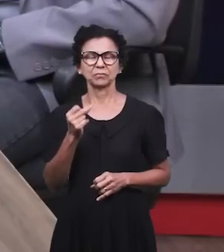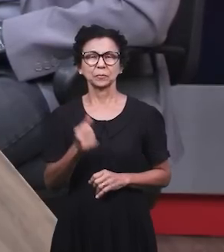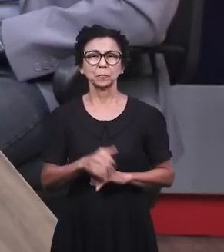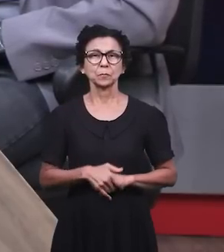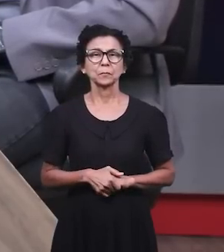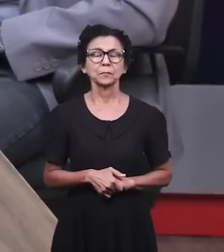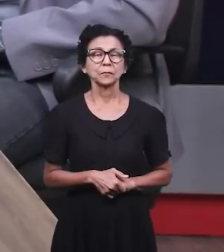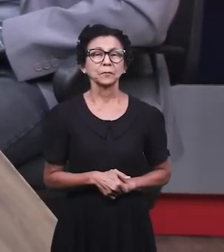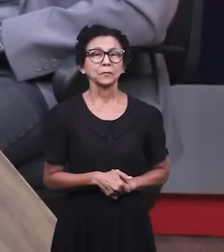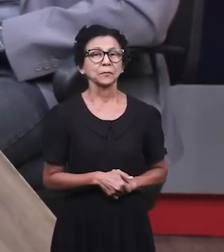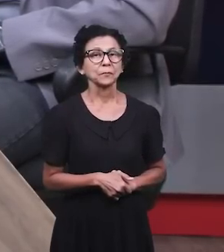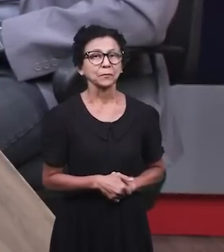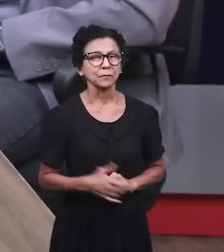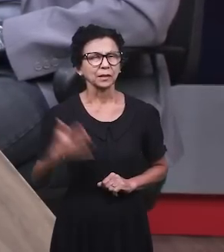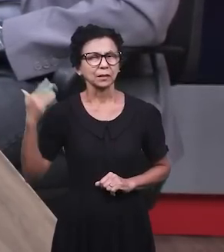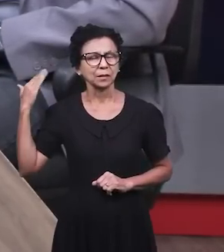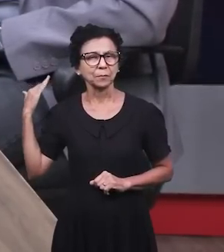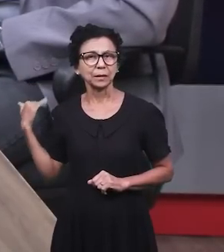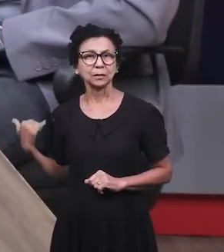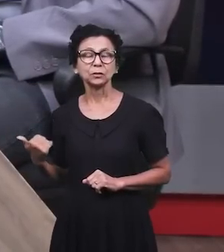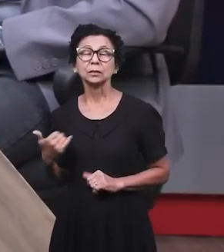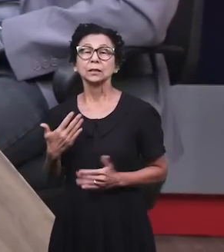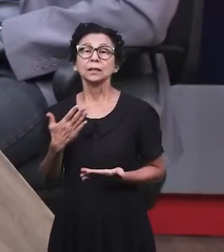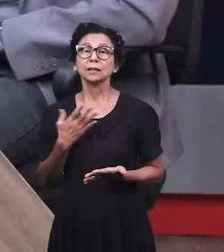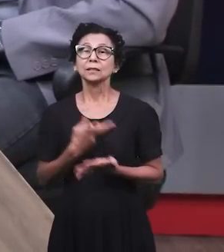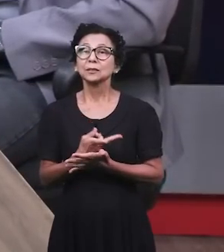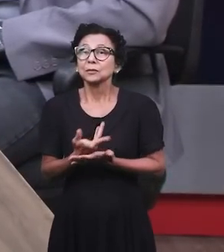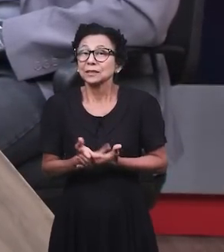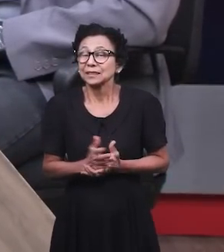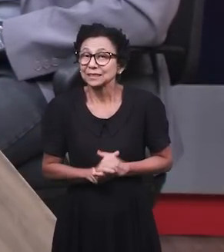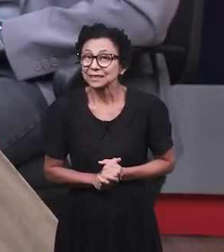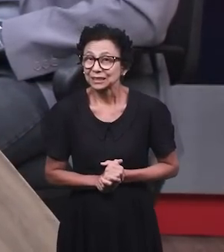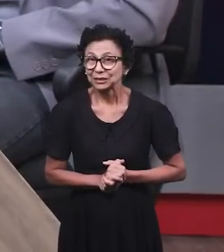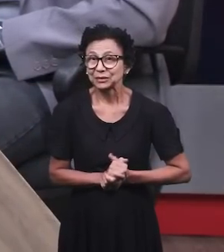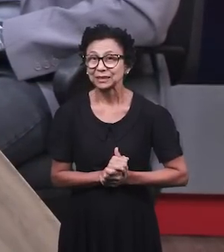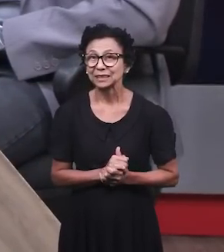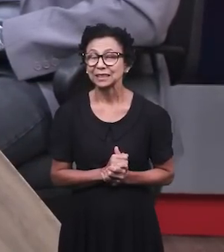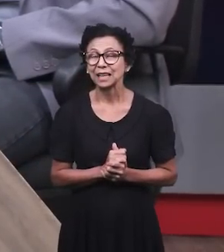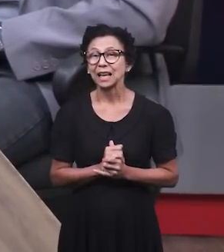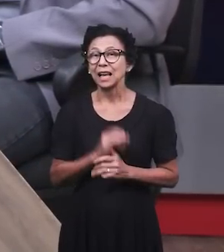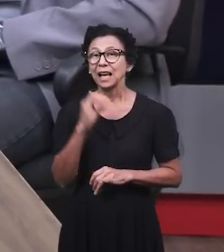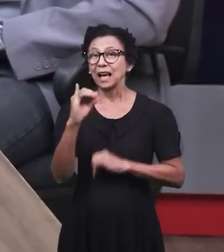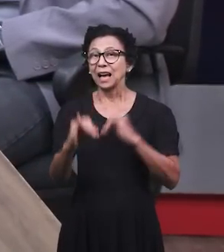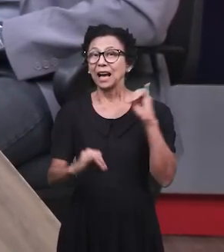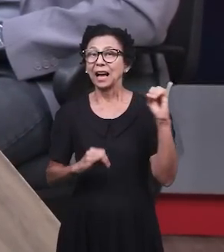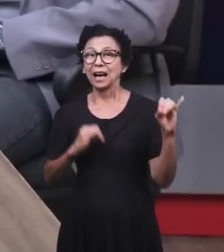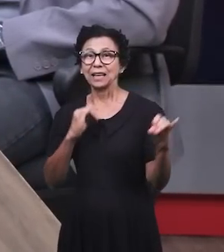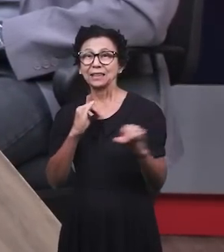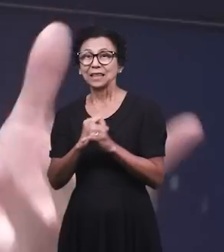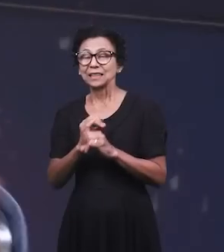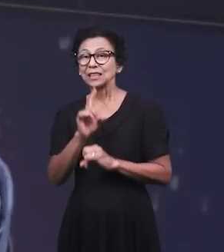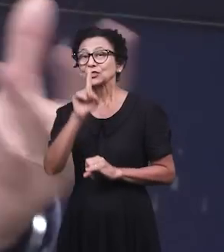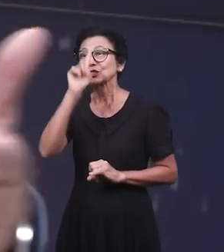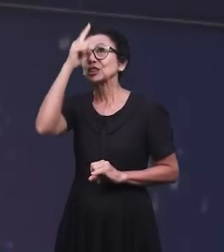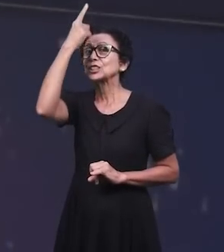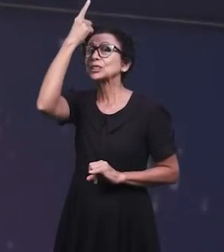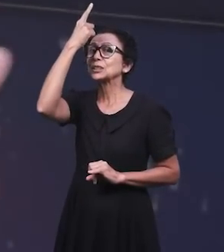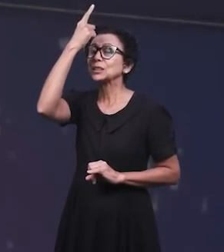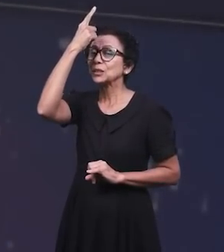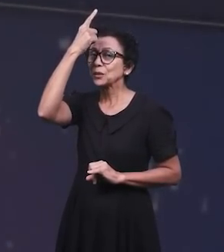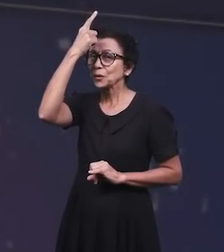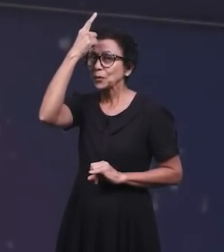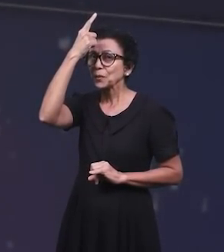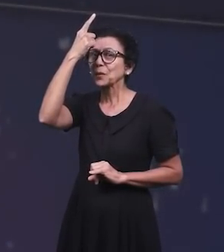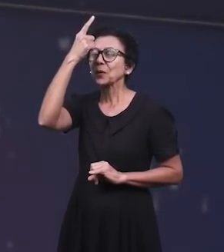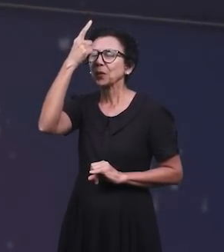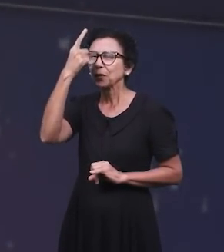essa ideia de esconder mensagem, né? E aí criou algoritmos, né? Programas que estão cada